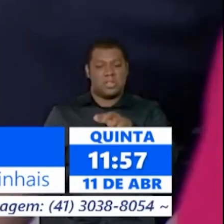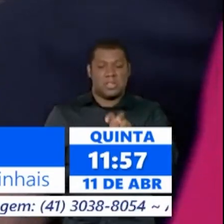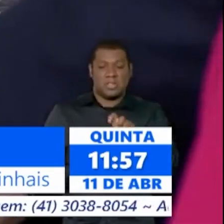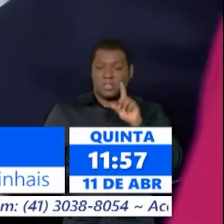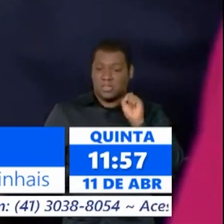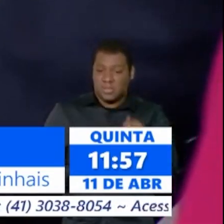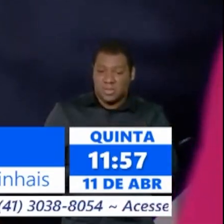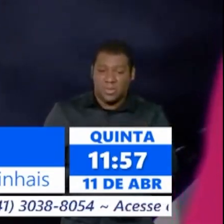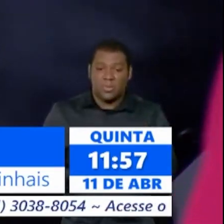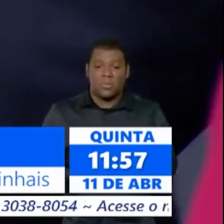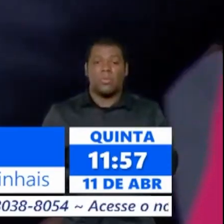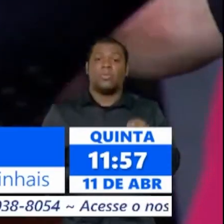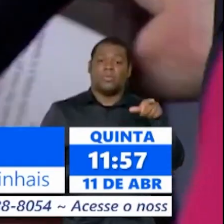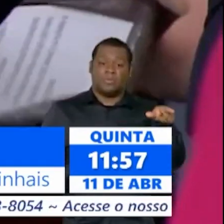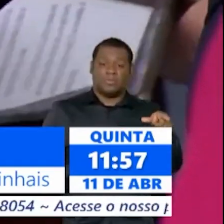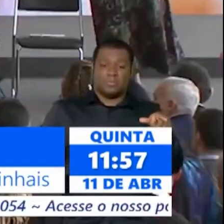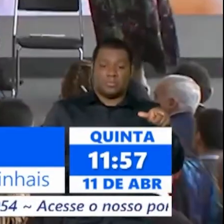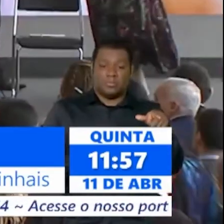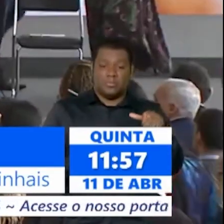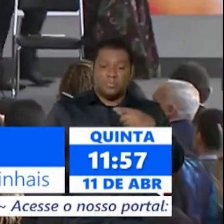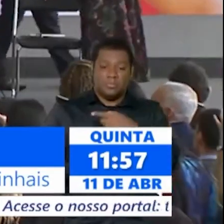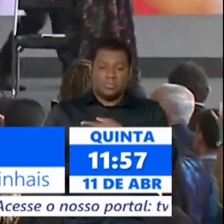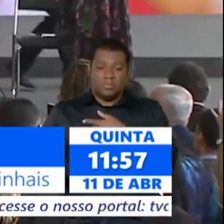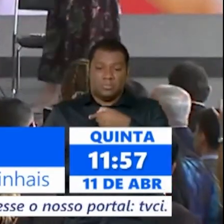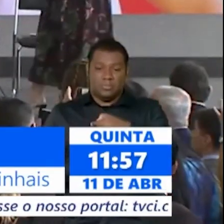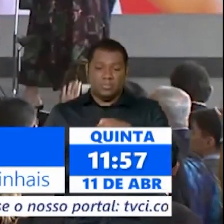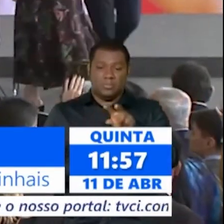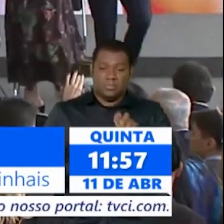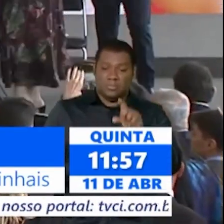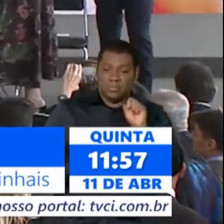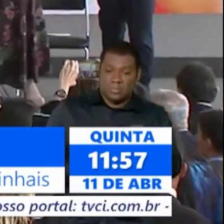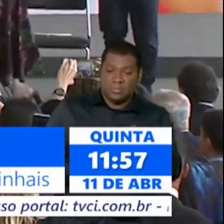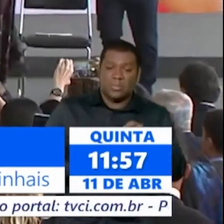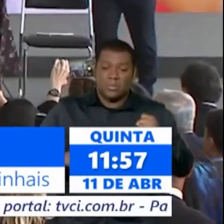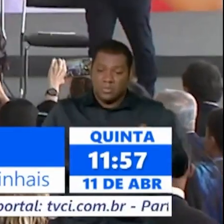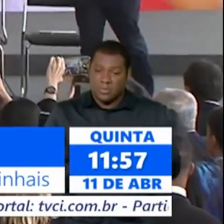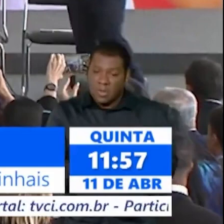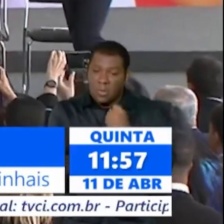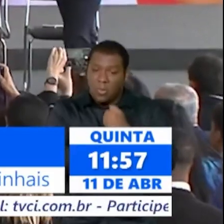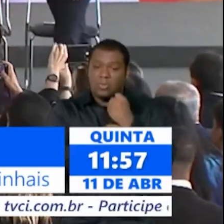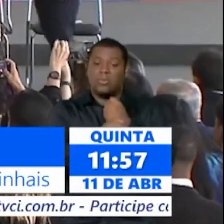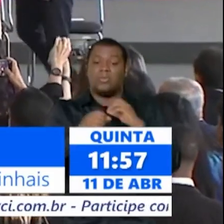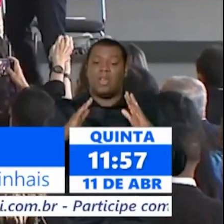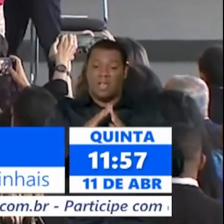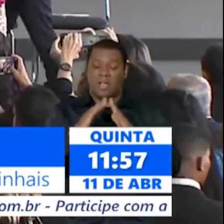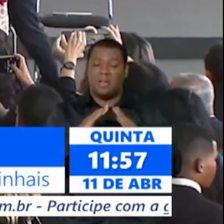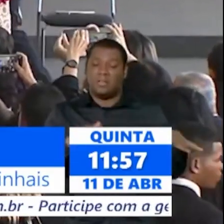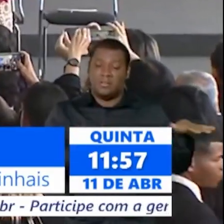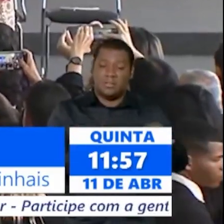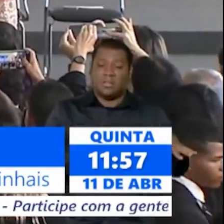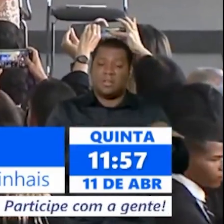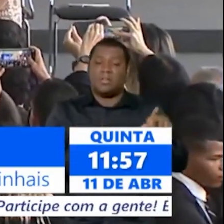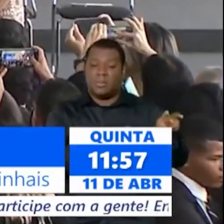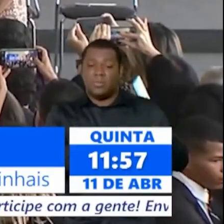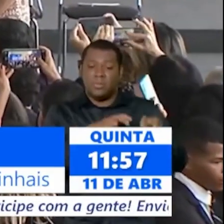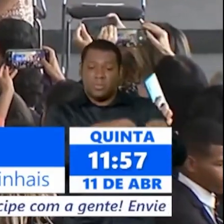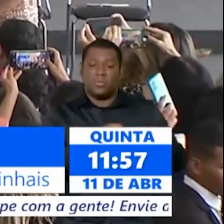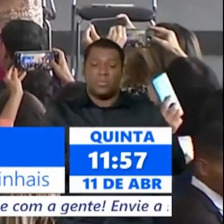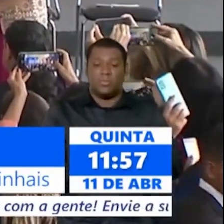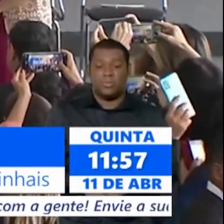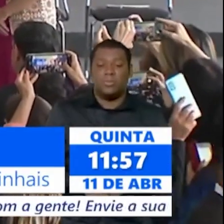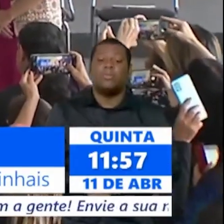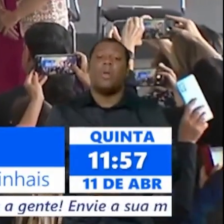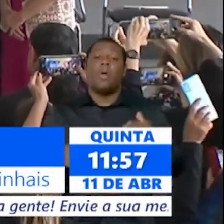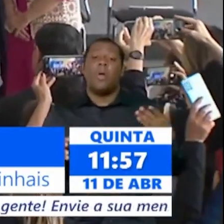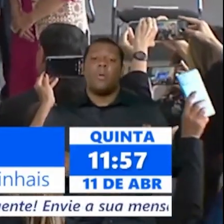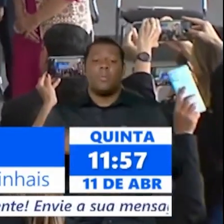pessoa. O estado do Paraná também será contemplado pelo programa Minha Casa Minha Vida. Serão 1.001 unidades habitacionais